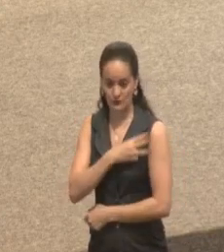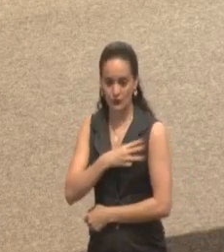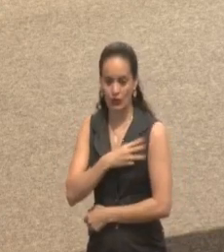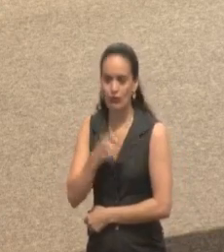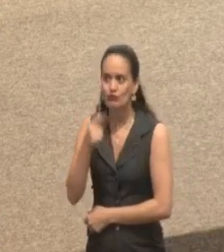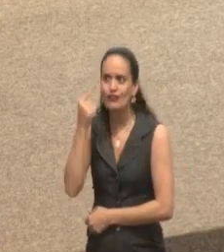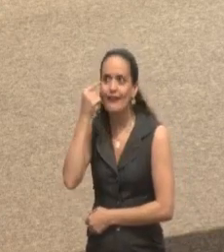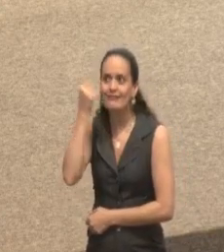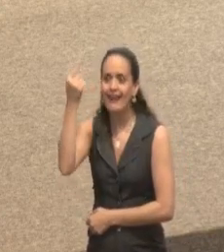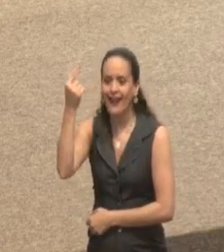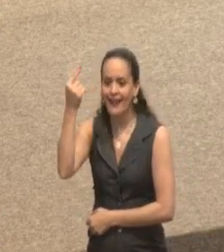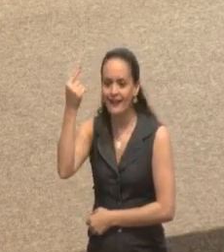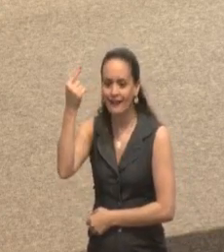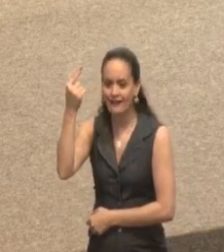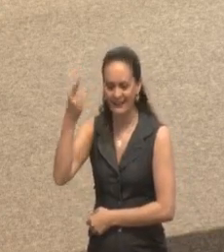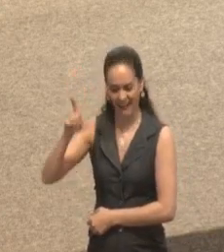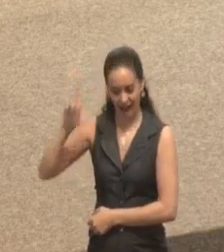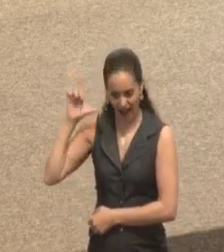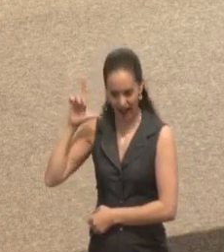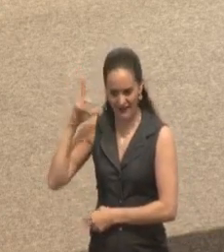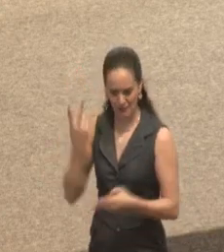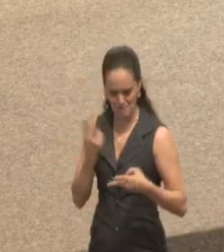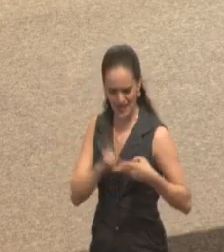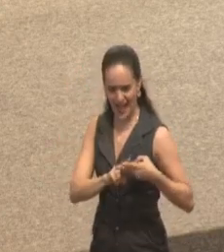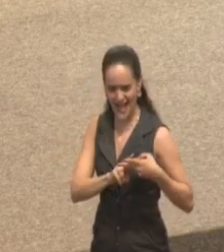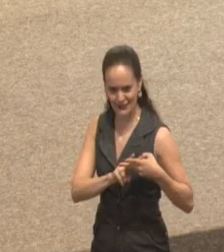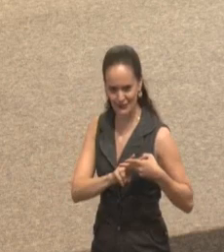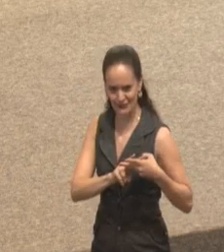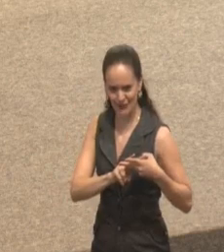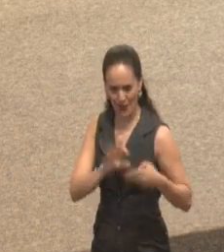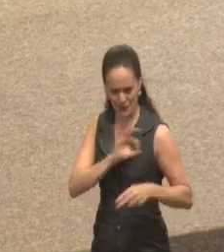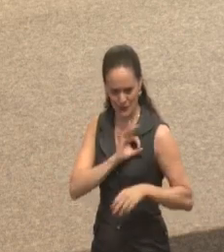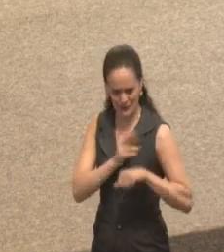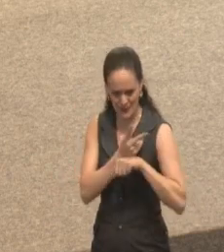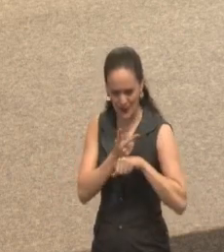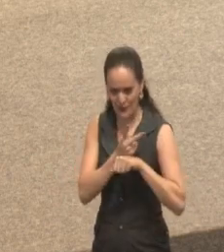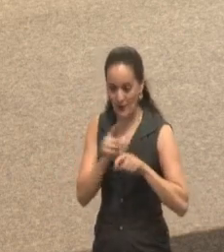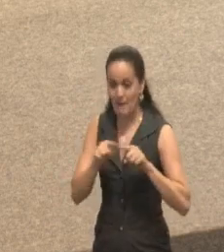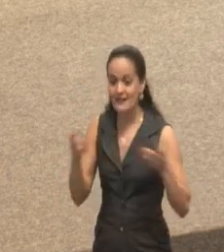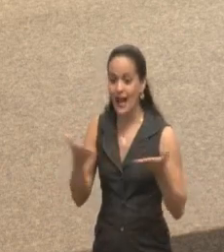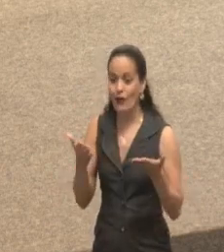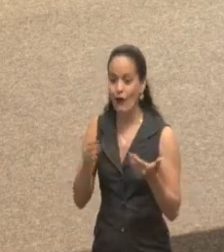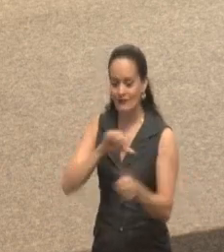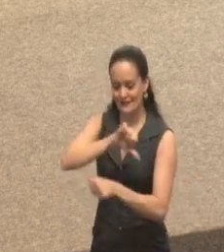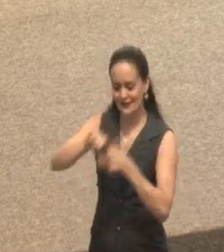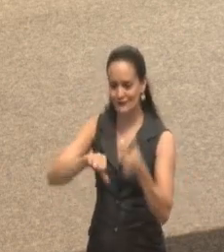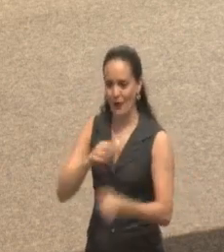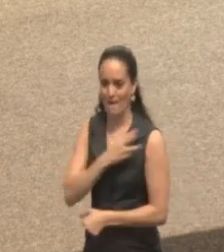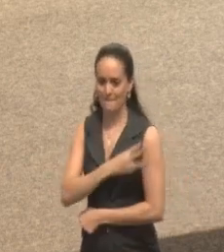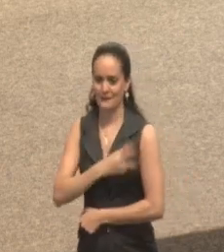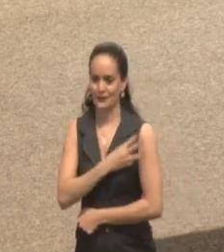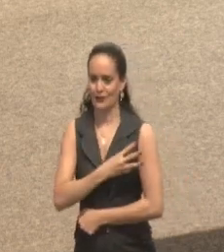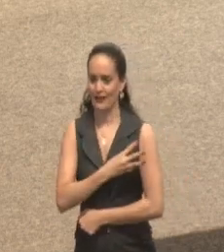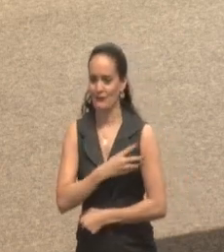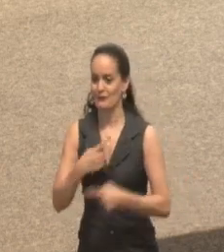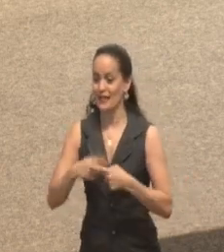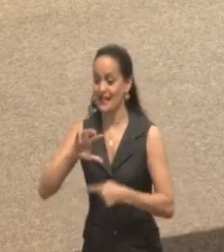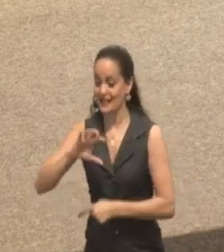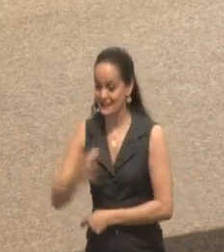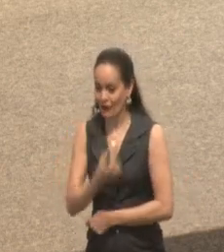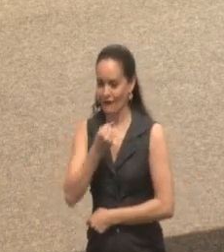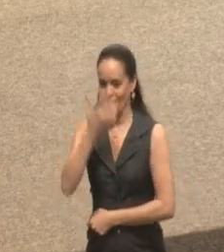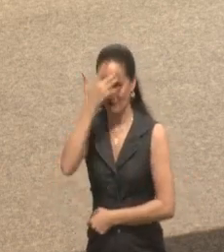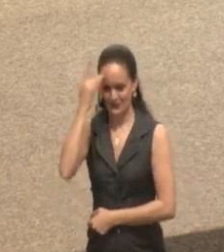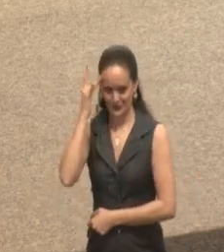de que aquele homem, que a princípio era um homem procurado pela polícia, agora vai se transformar num missionário da graça de Deus, vai pregar o Evangelho, porque Jesus transformou a vida